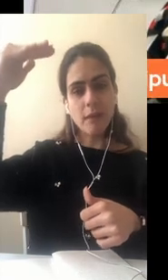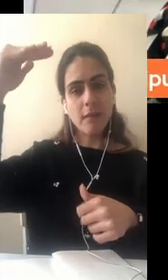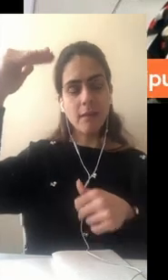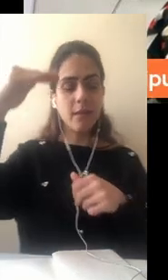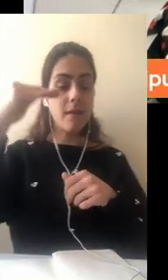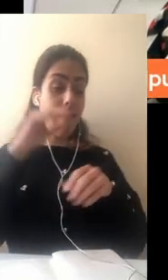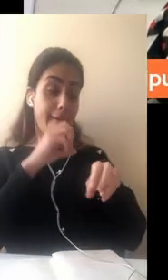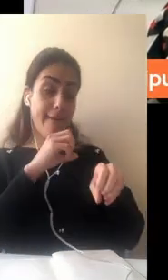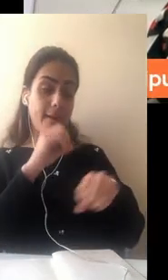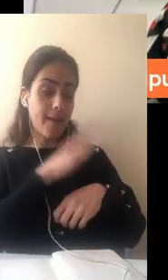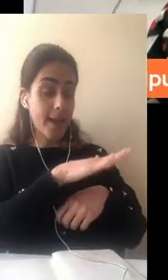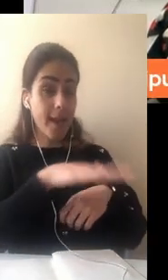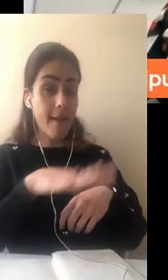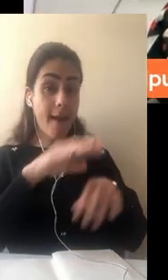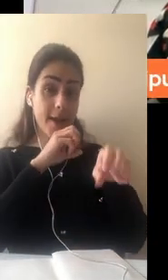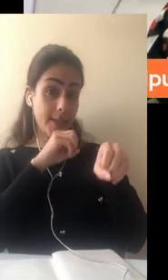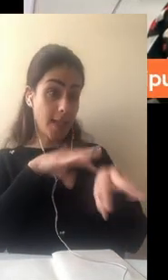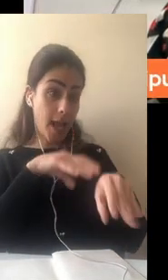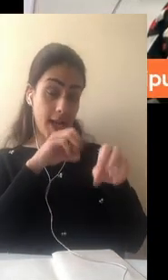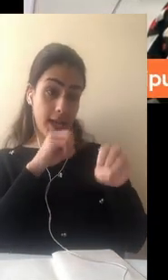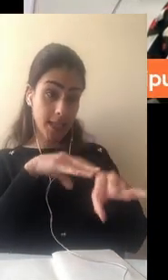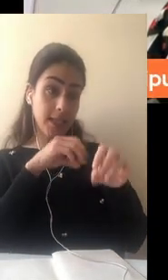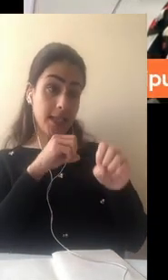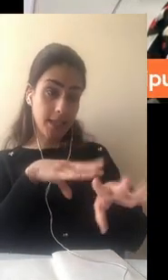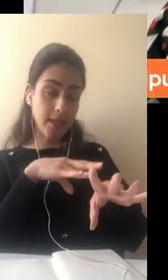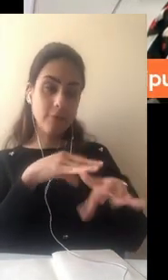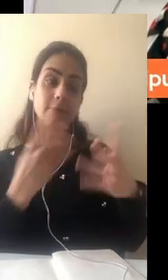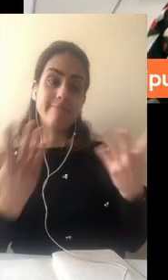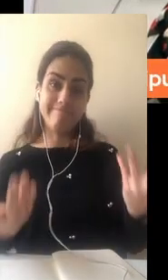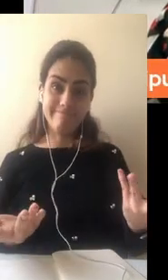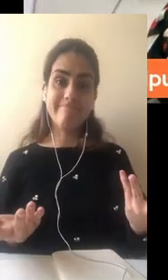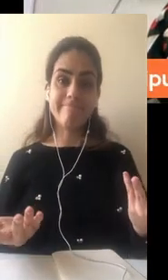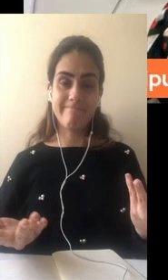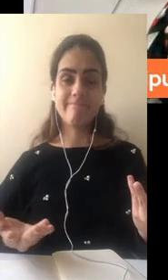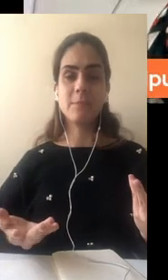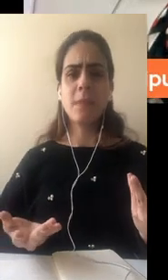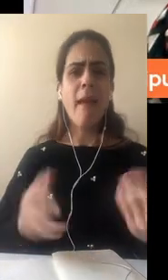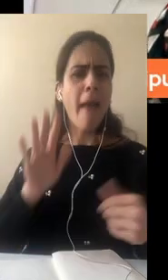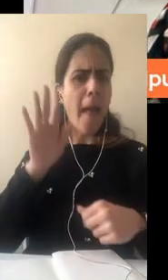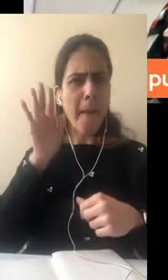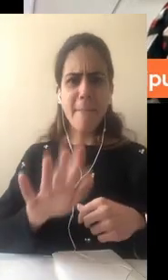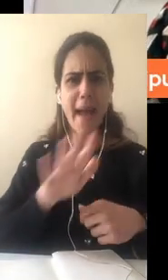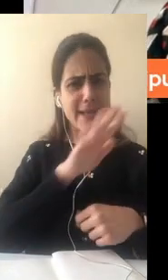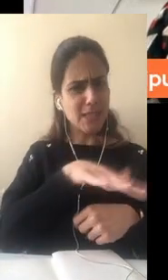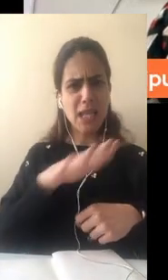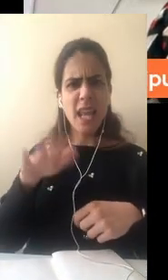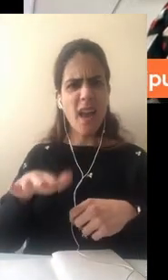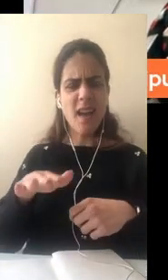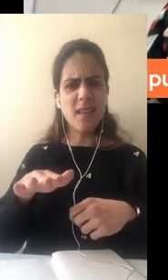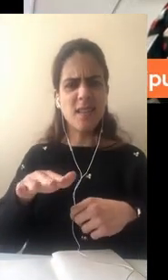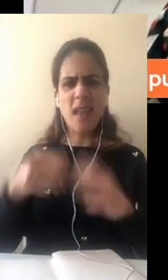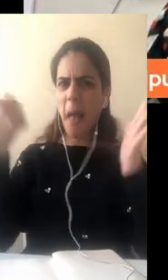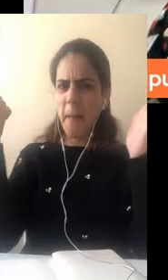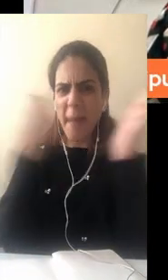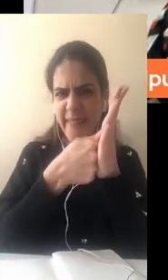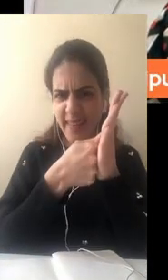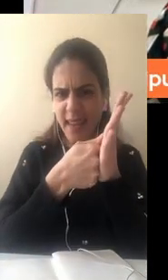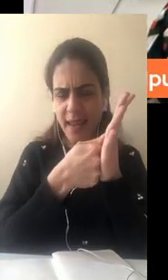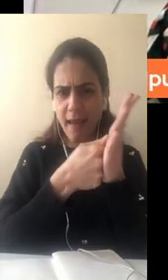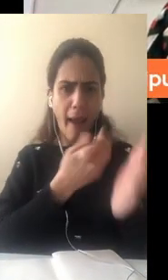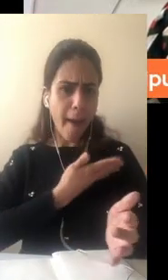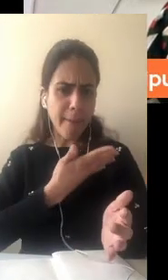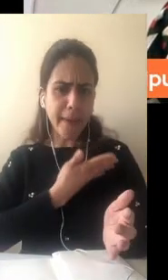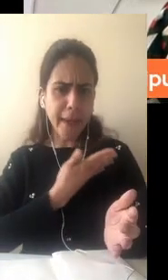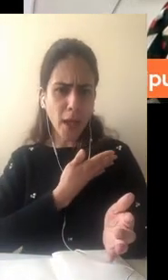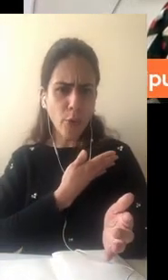fazer essa correlação. Mas eu não quero que ele bata. Né? Uma vez eu atendi uma mãe que disse: olha, eu trouxe para